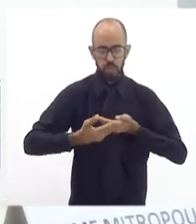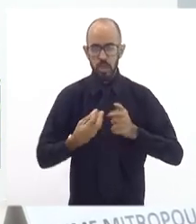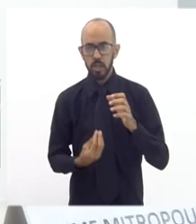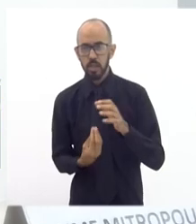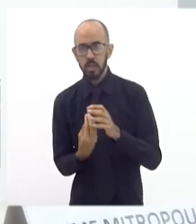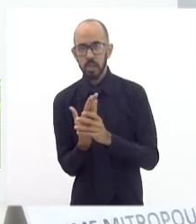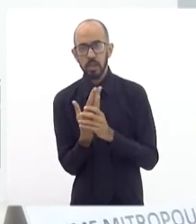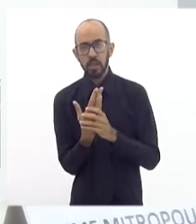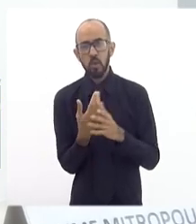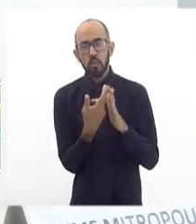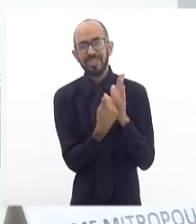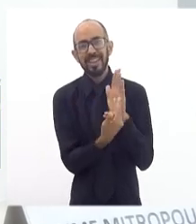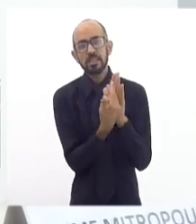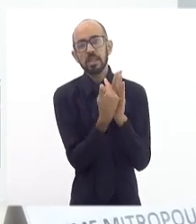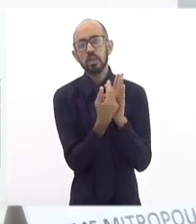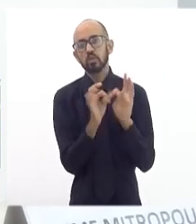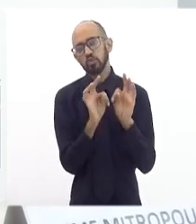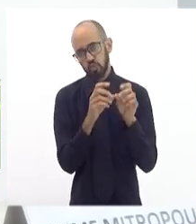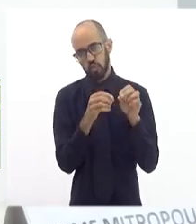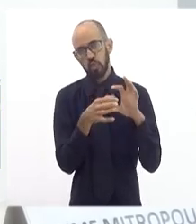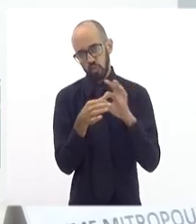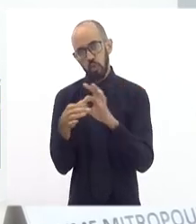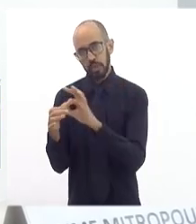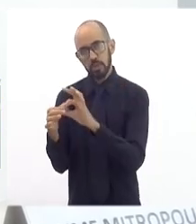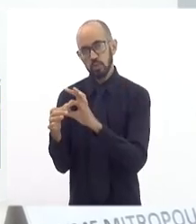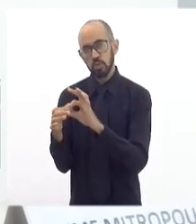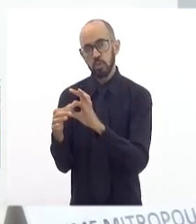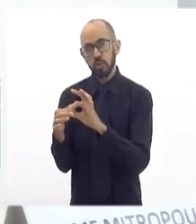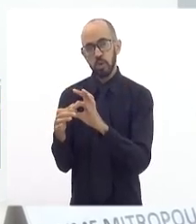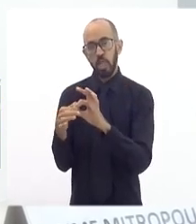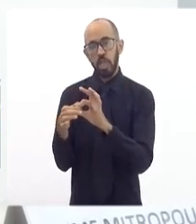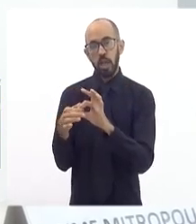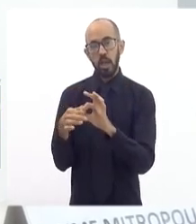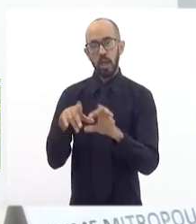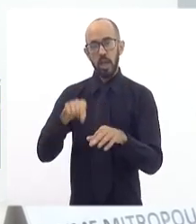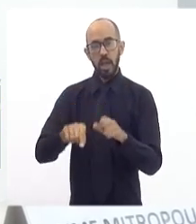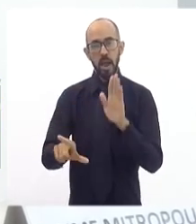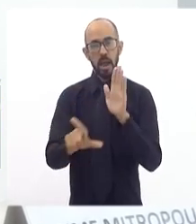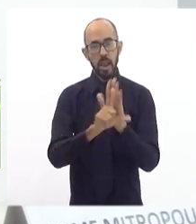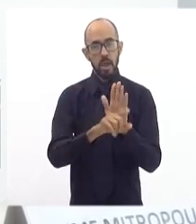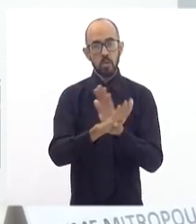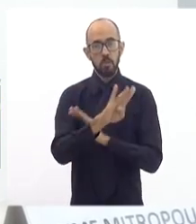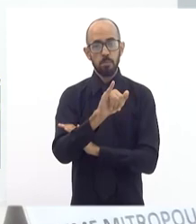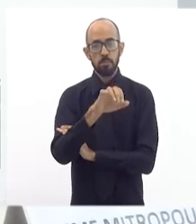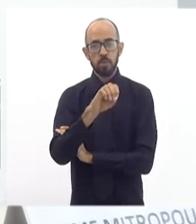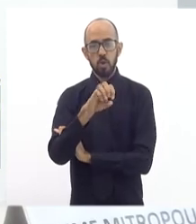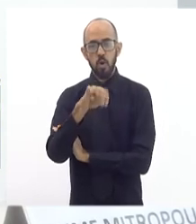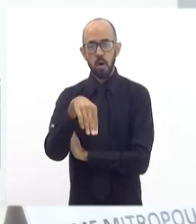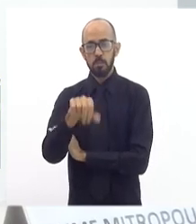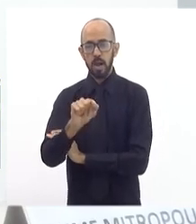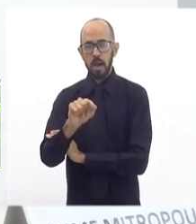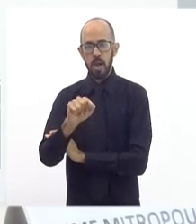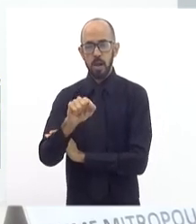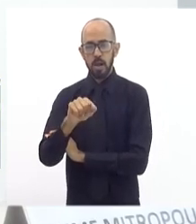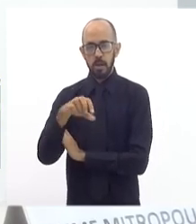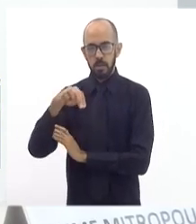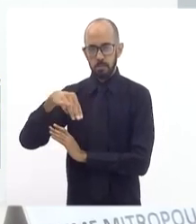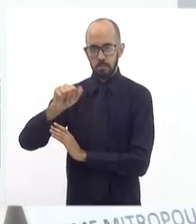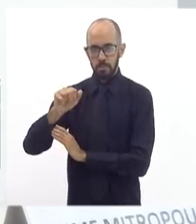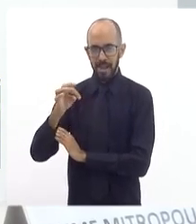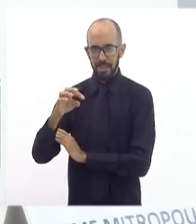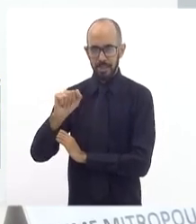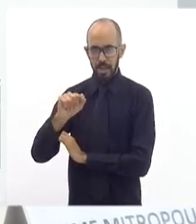E ai protetivo se não me engano é Leia o artigo 15 da lei de proteção do bioma da Mata Atlântica e